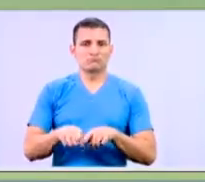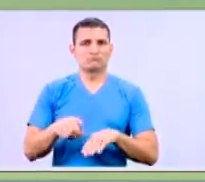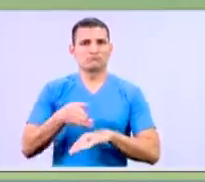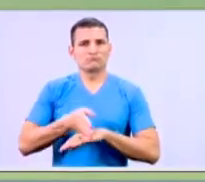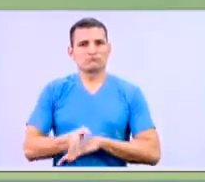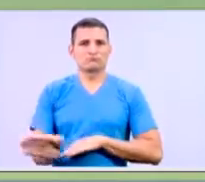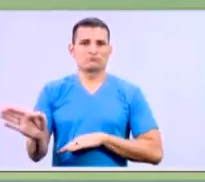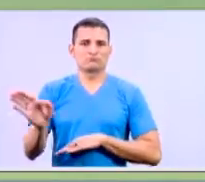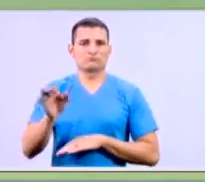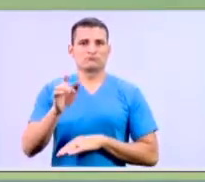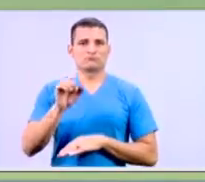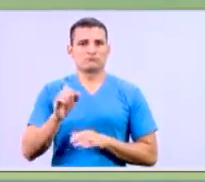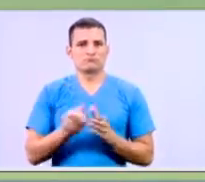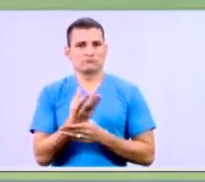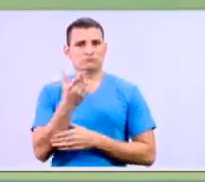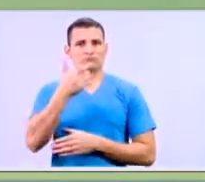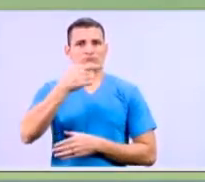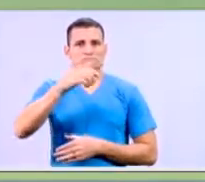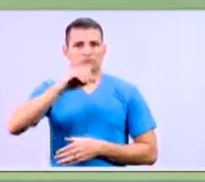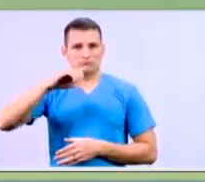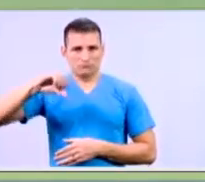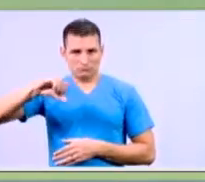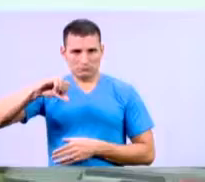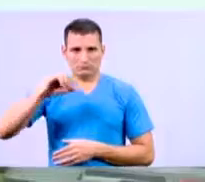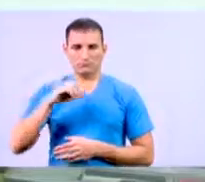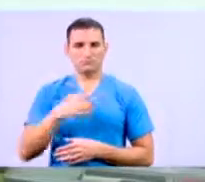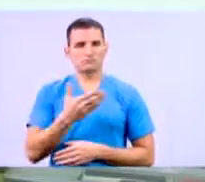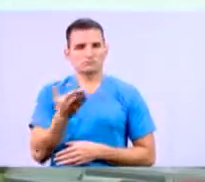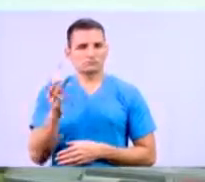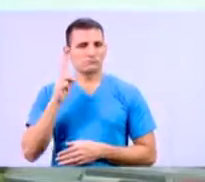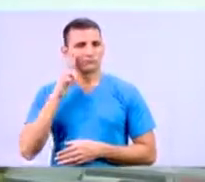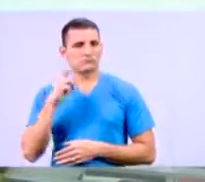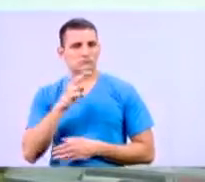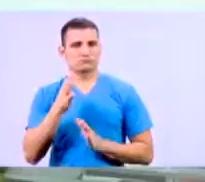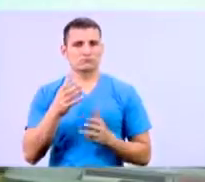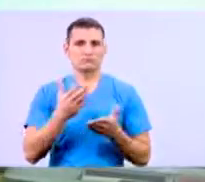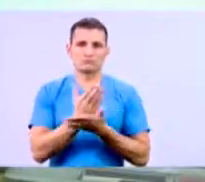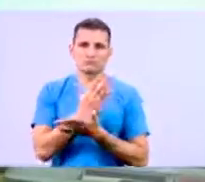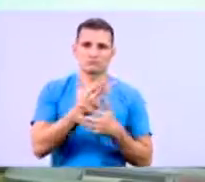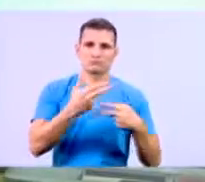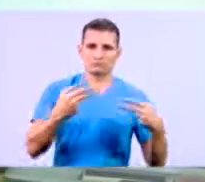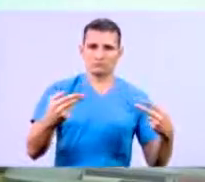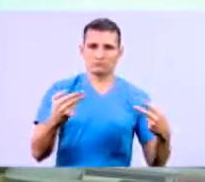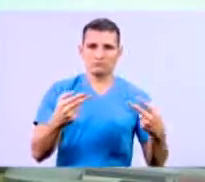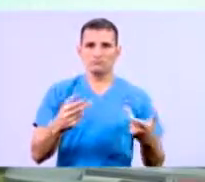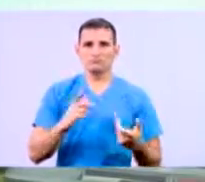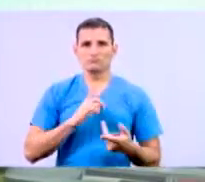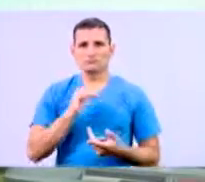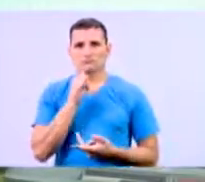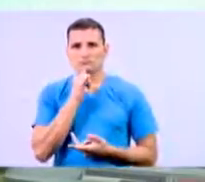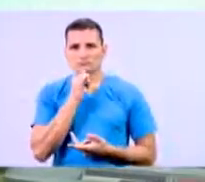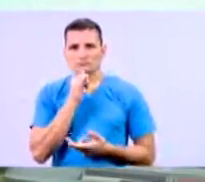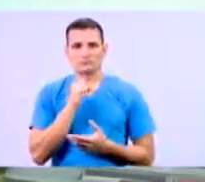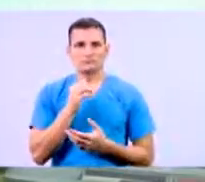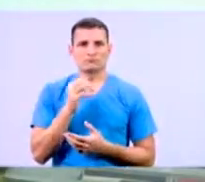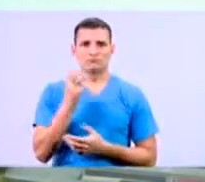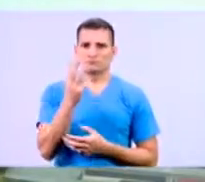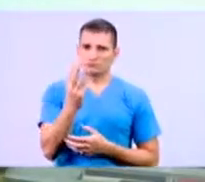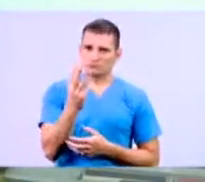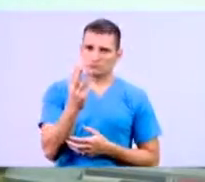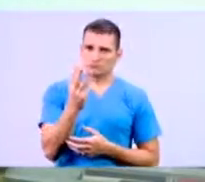lançado em 2009. Vocês já devem ter visto esse padrão, alguns equipamentos desses, quando tem, por exemplo, 3